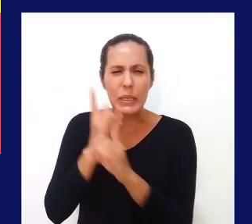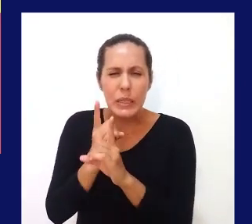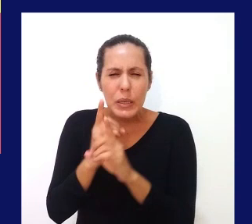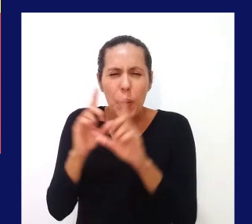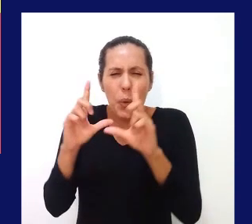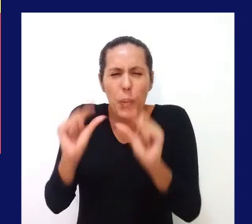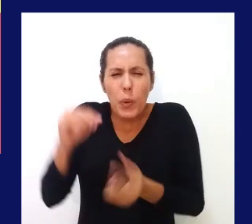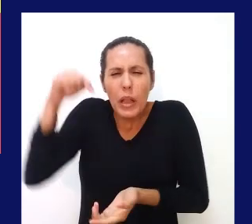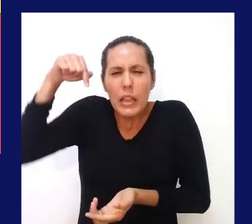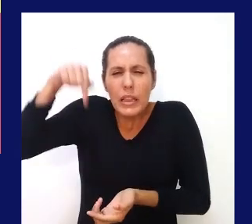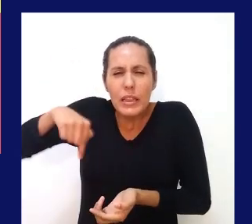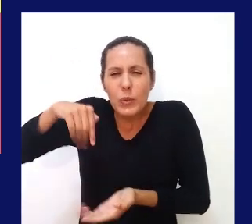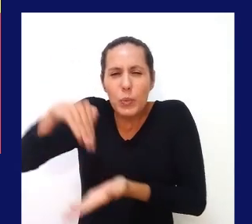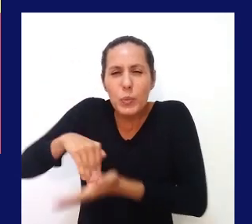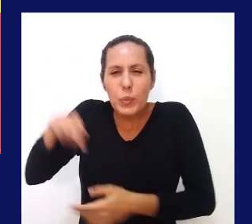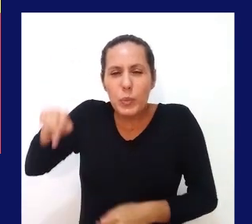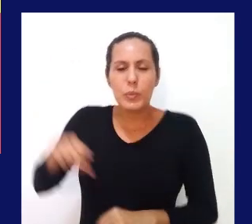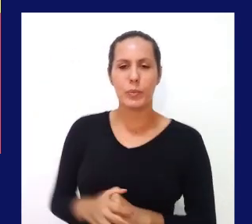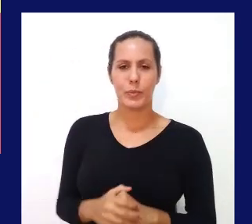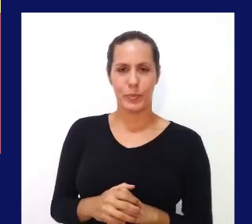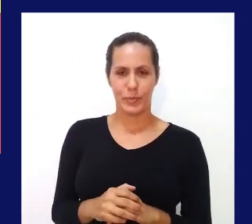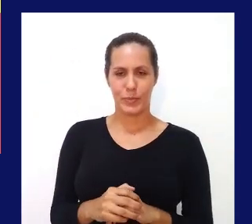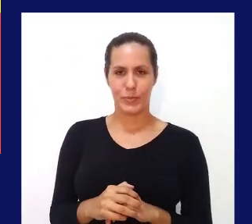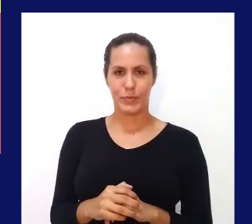bem pequenininha e tá lá embaixo.